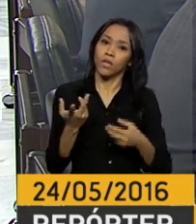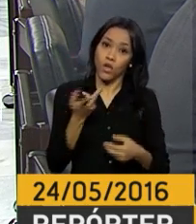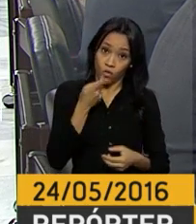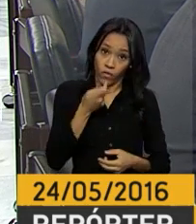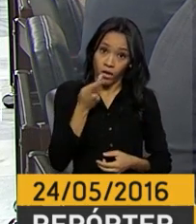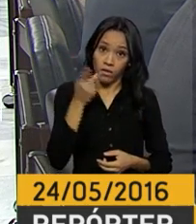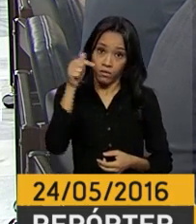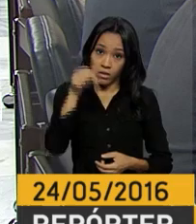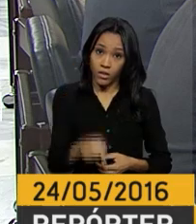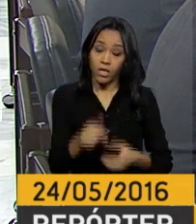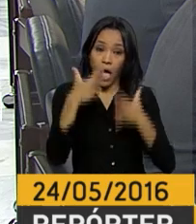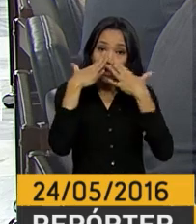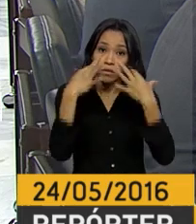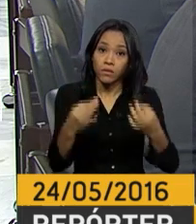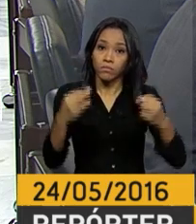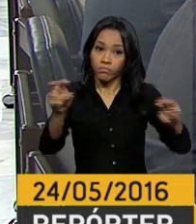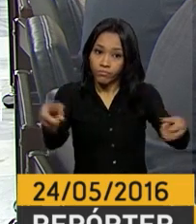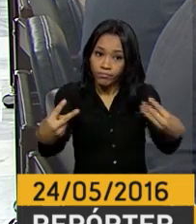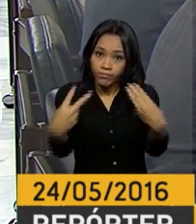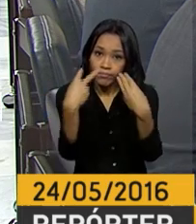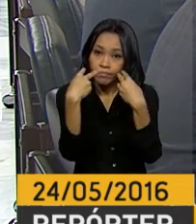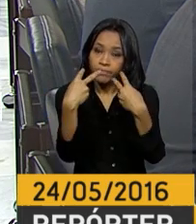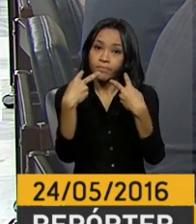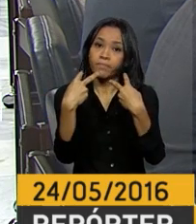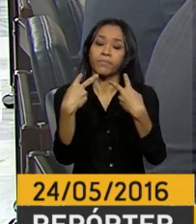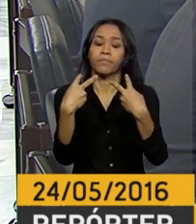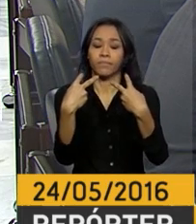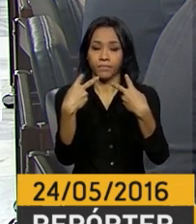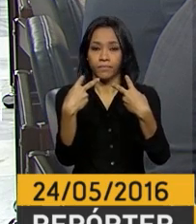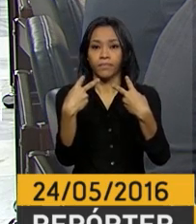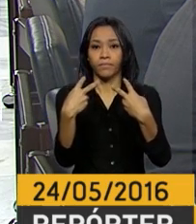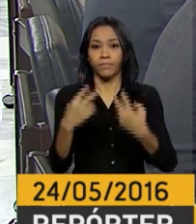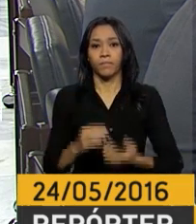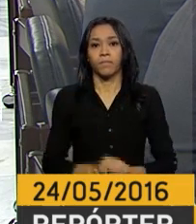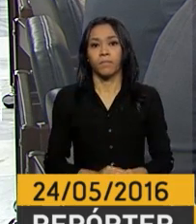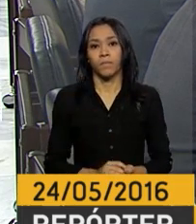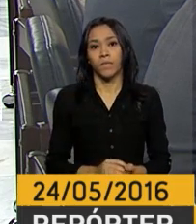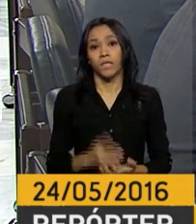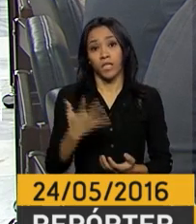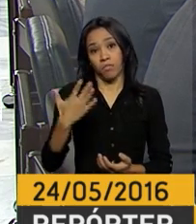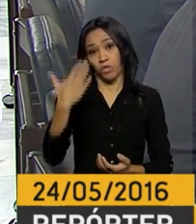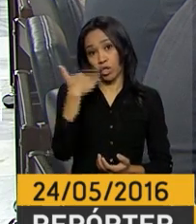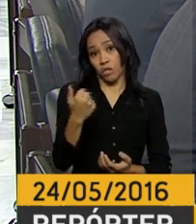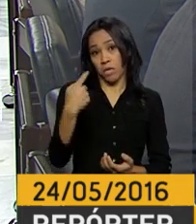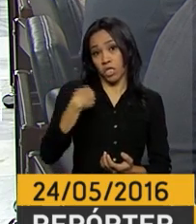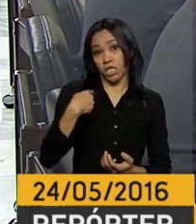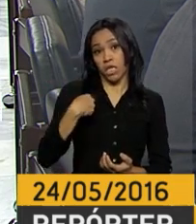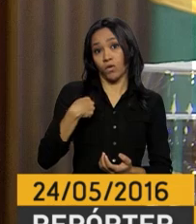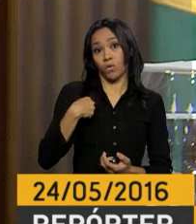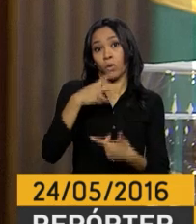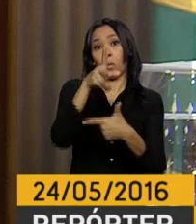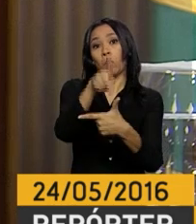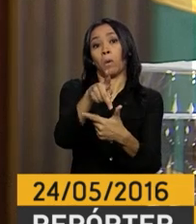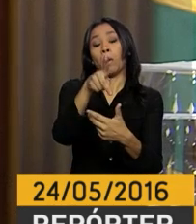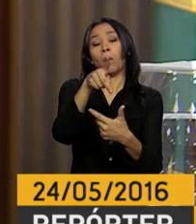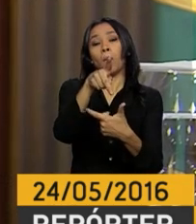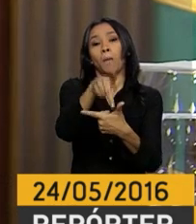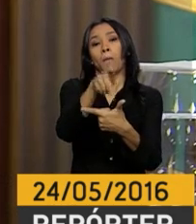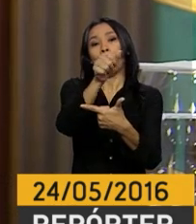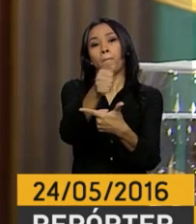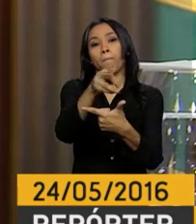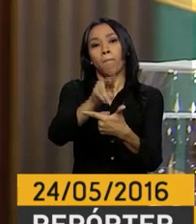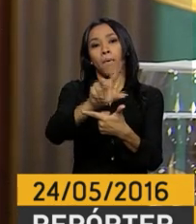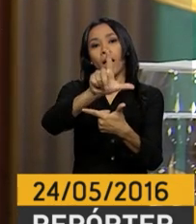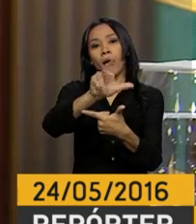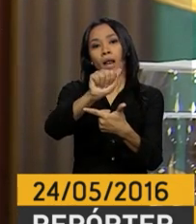que o fato de chamar-me ou me apodarem de semi-parlamentarista, eu volto a dizer que para mim esta é